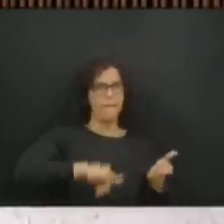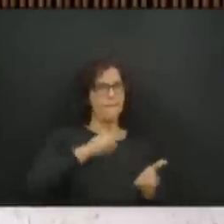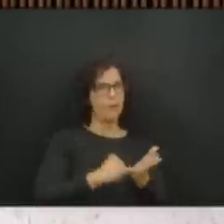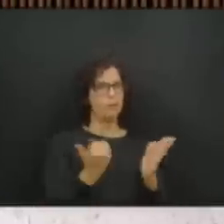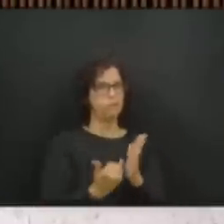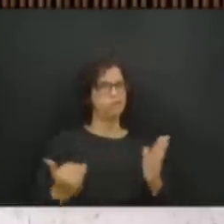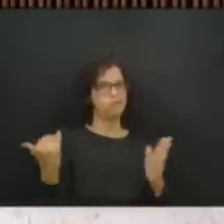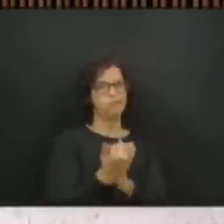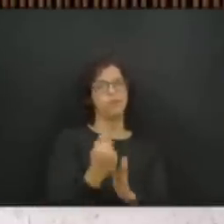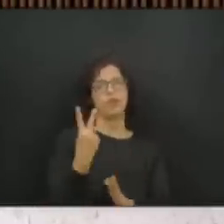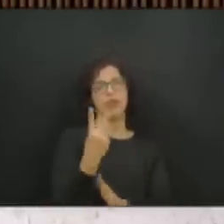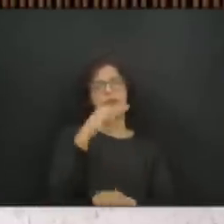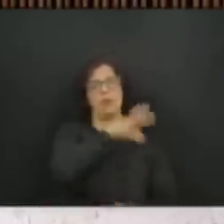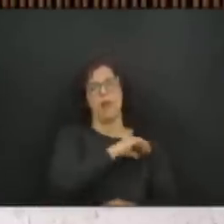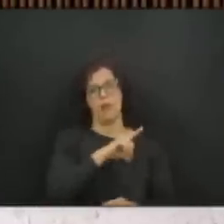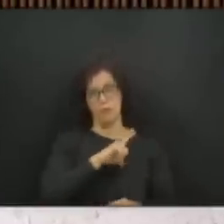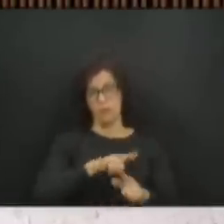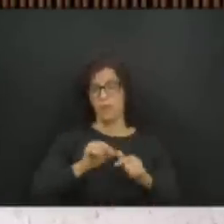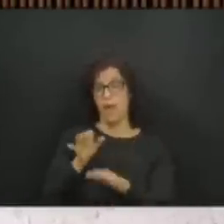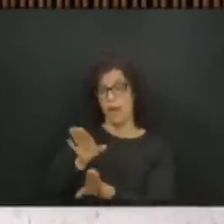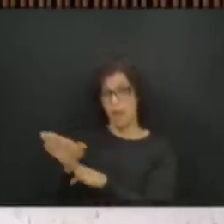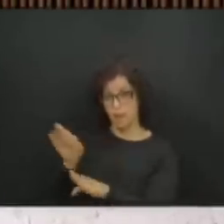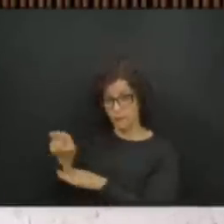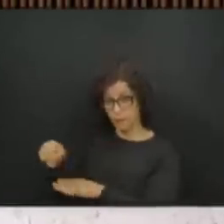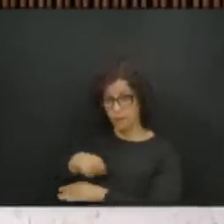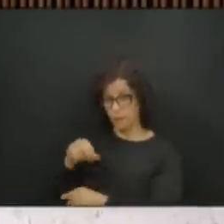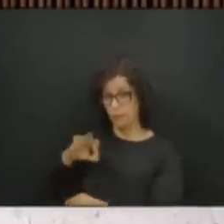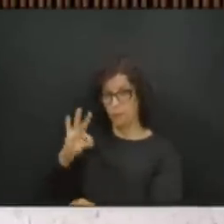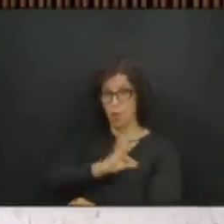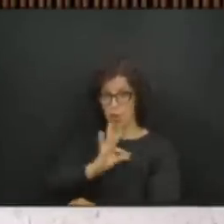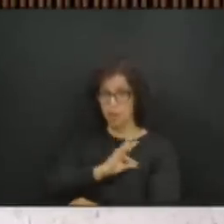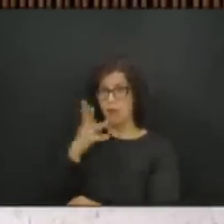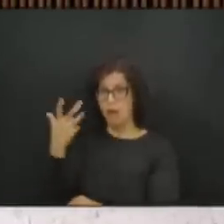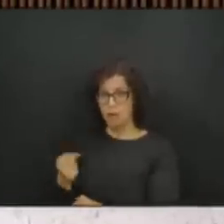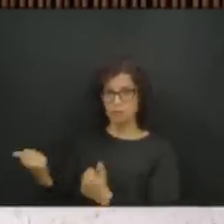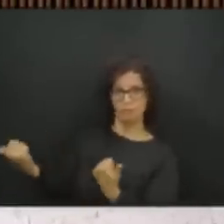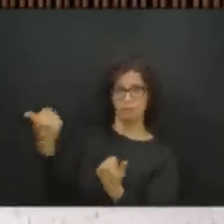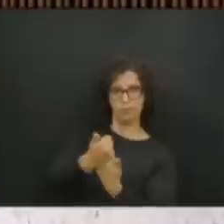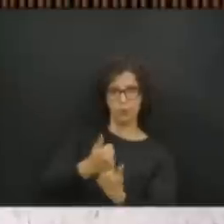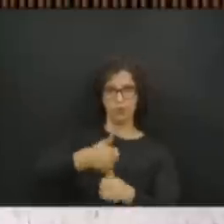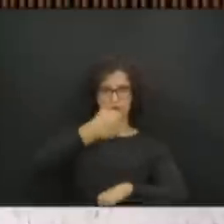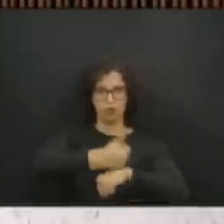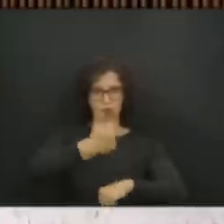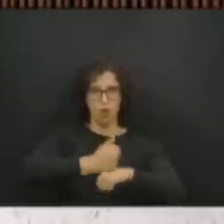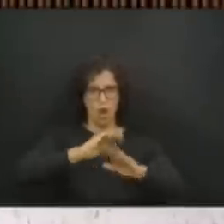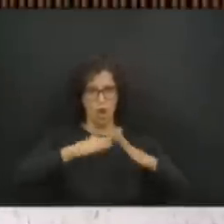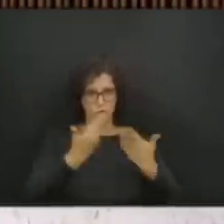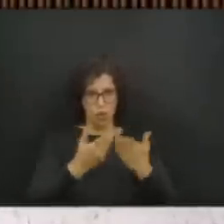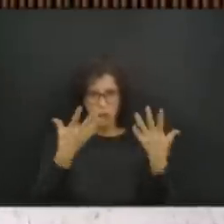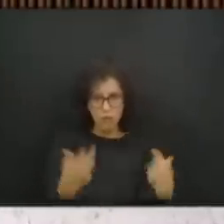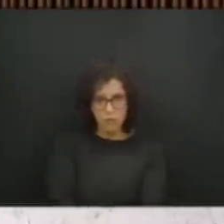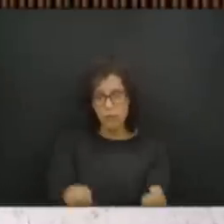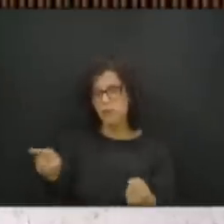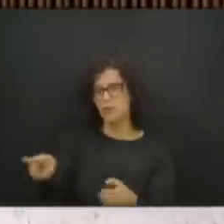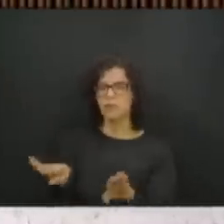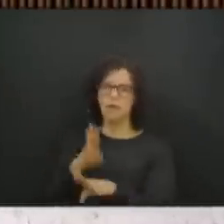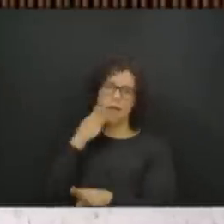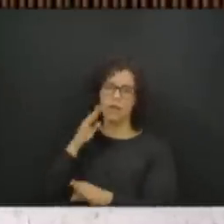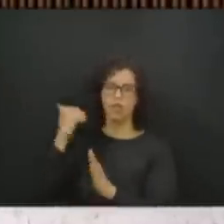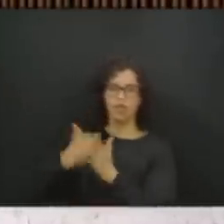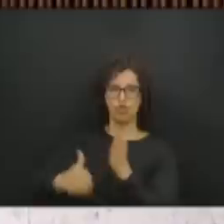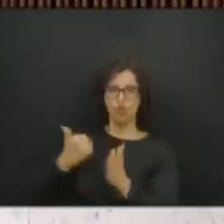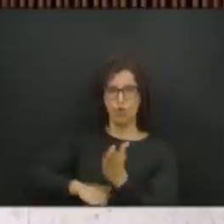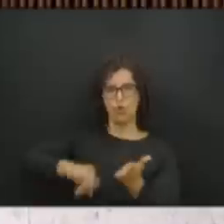preciso alertar os policiais que queiram e que se habilitem para serem monitores ou diretores Mas viu que o seu presente